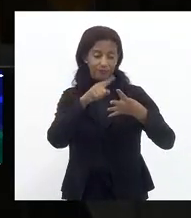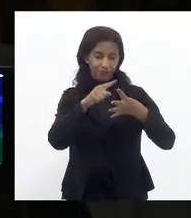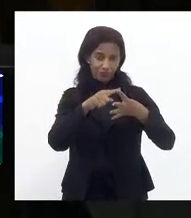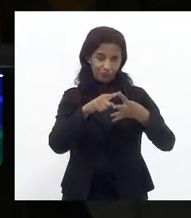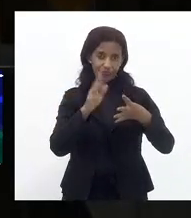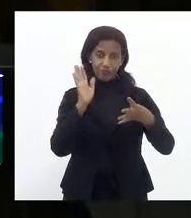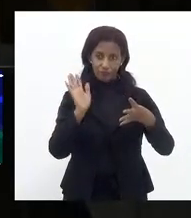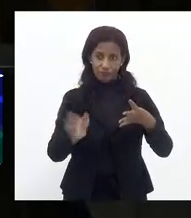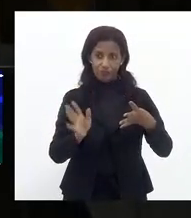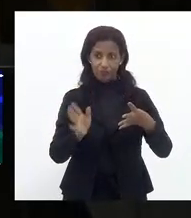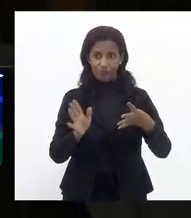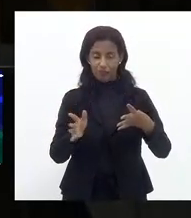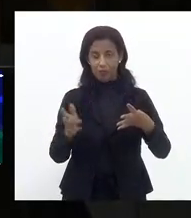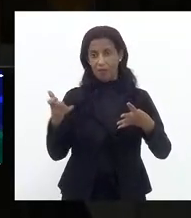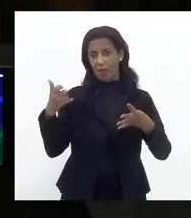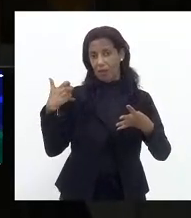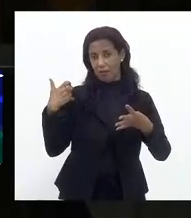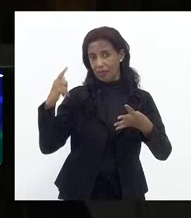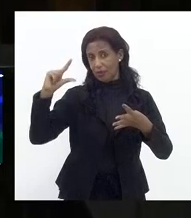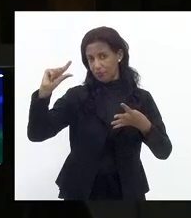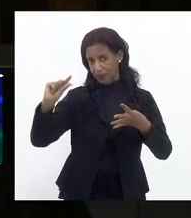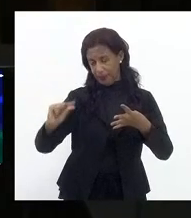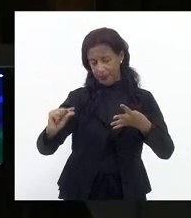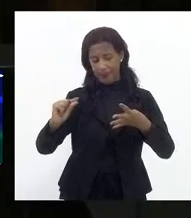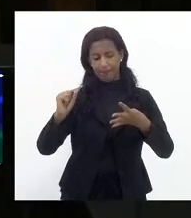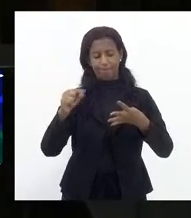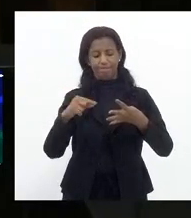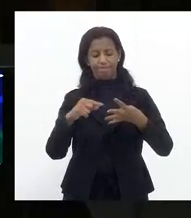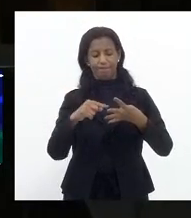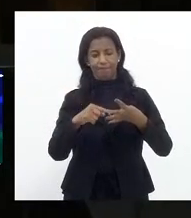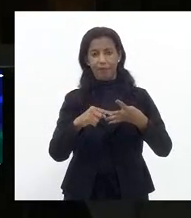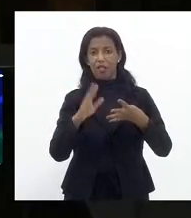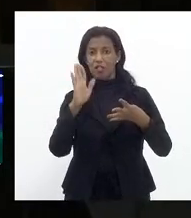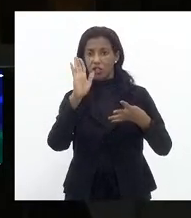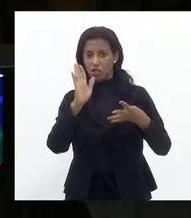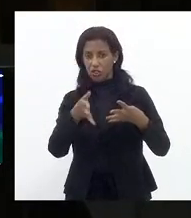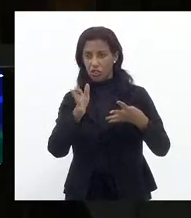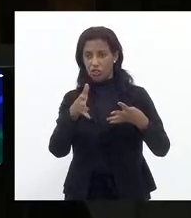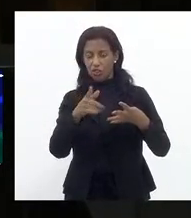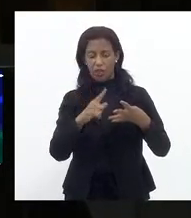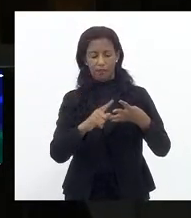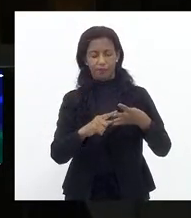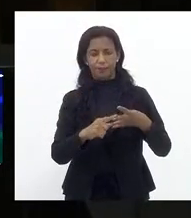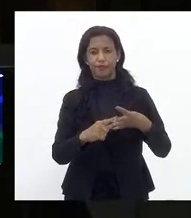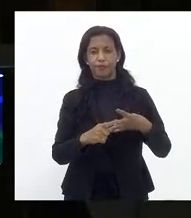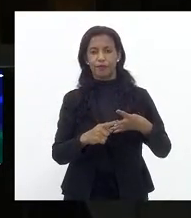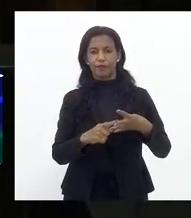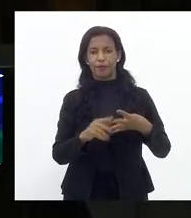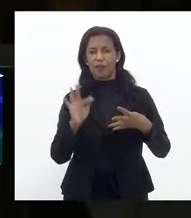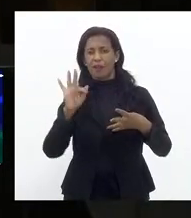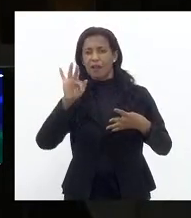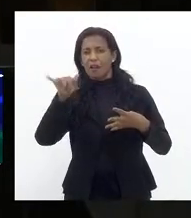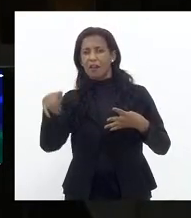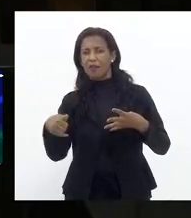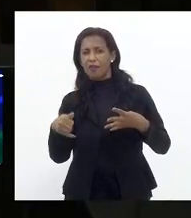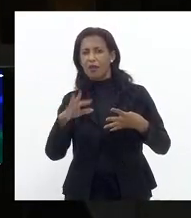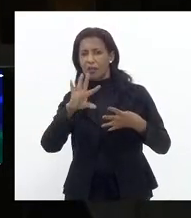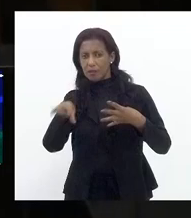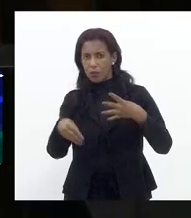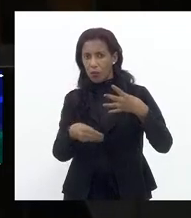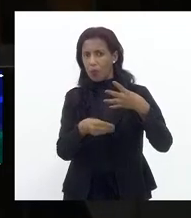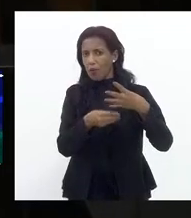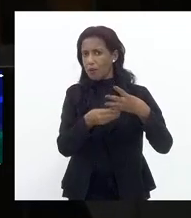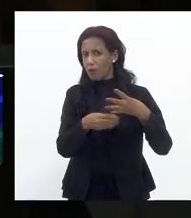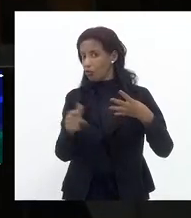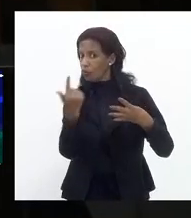atendendo a idade mínima, se a gente está atendendo o fim das reincorporações, que